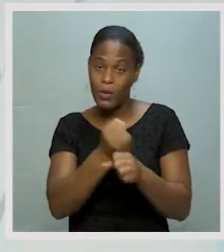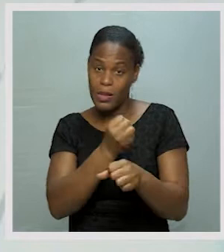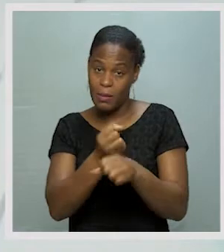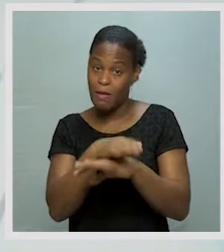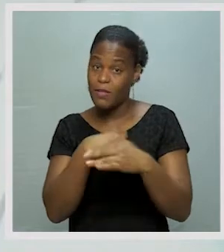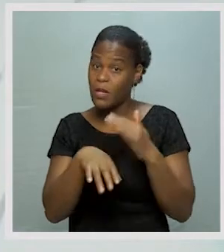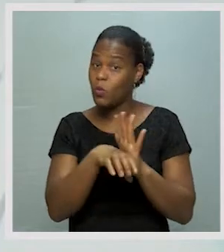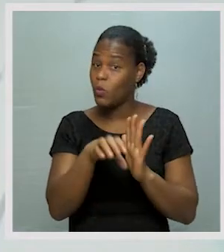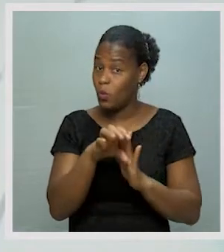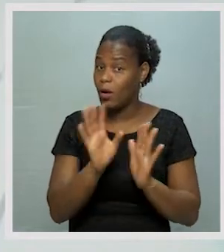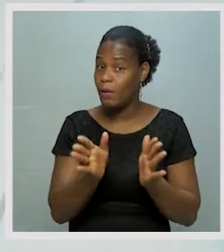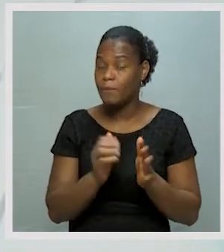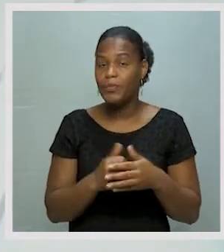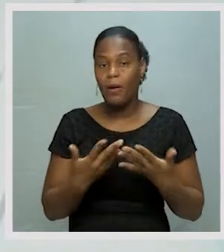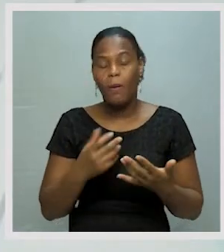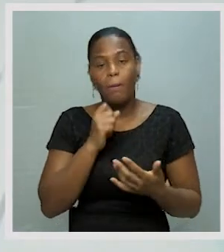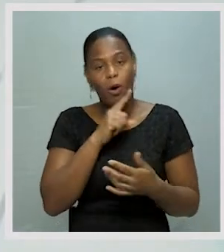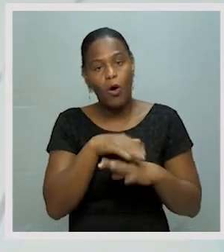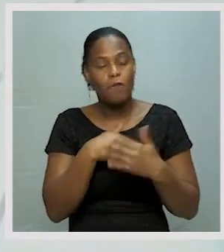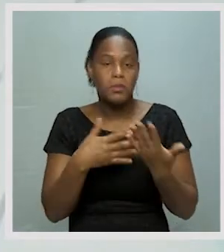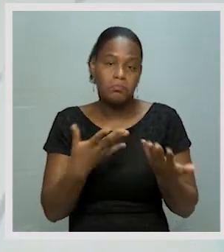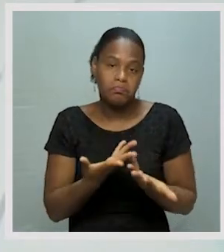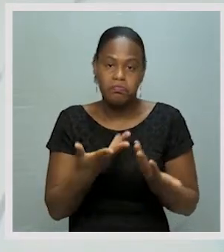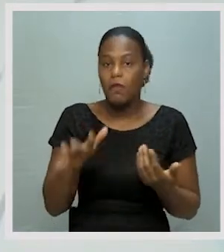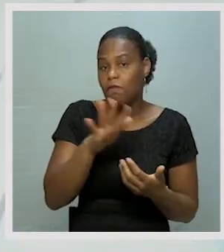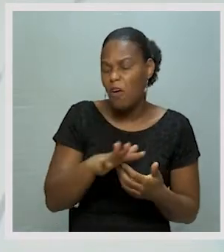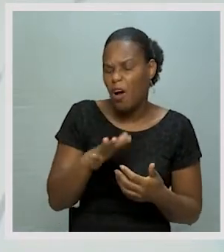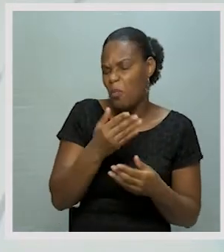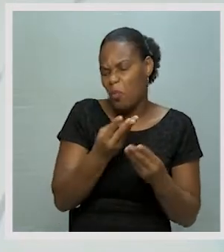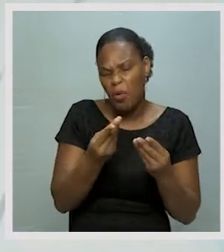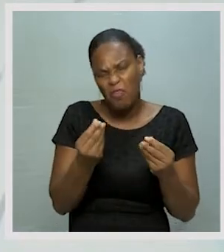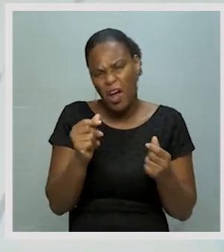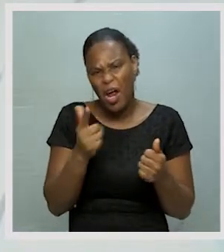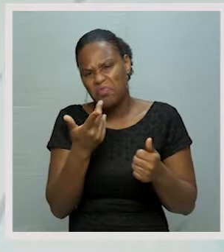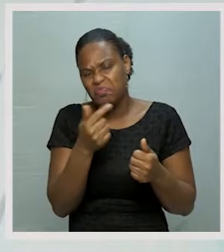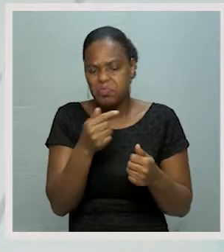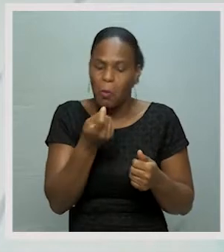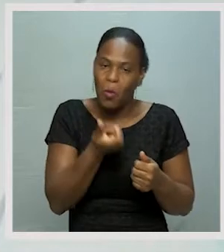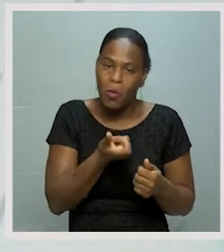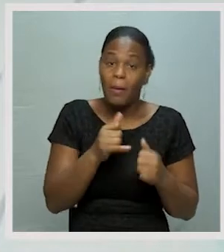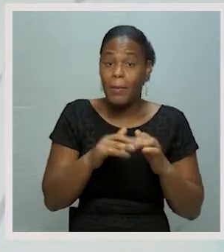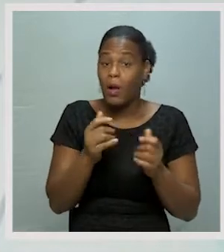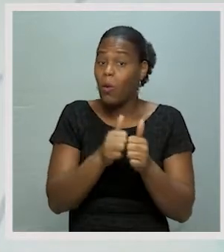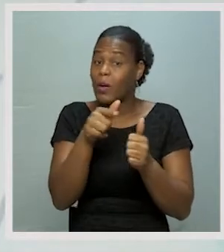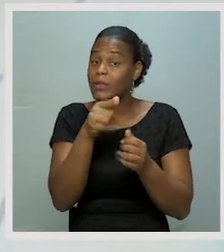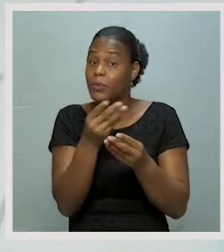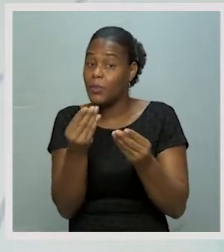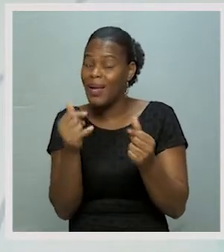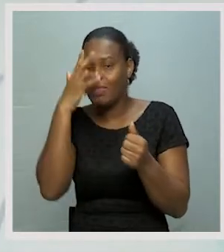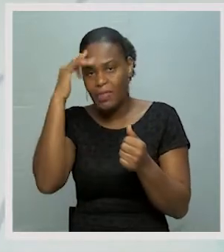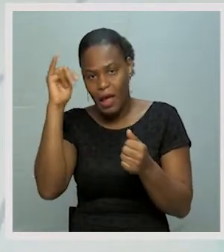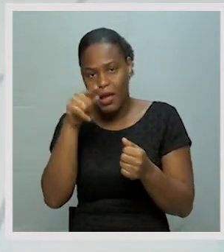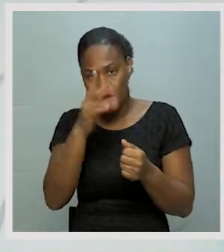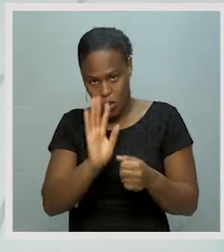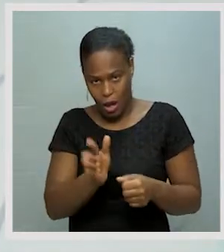condições. Agora, podem fazer de uma forma menos qualificada, mas com essas ferramentas, vocês já têm noção, já